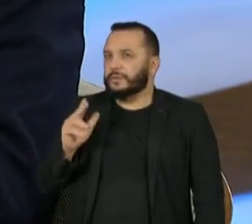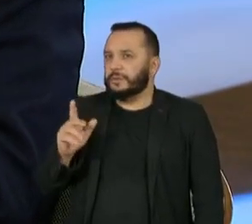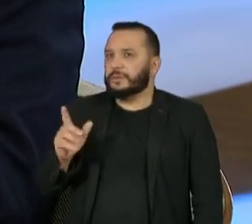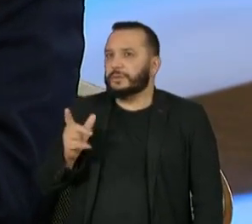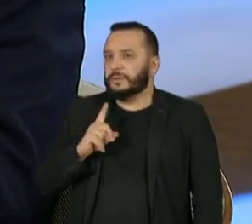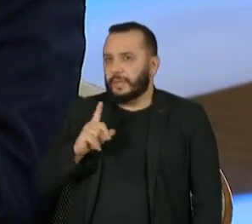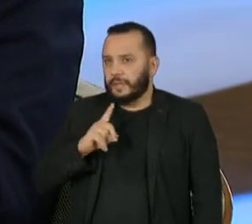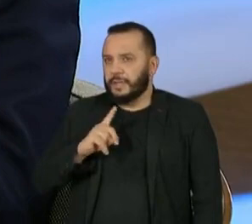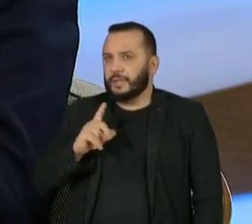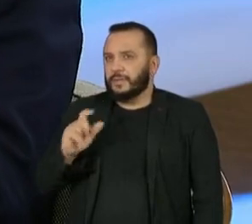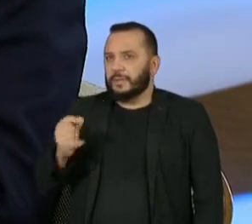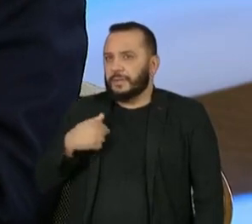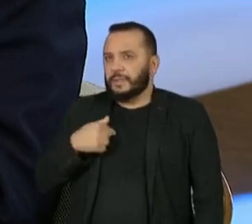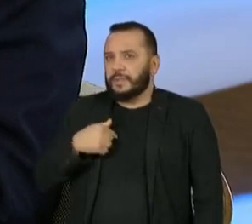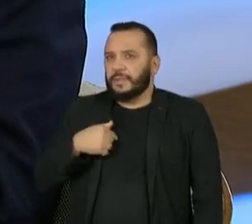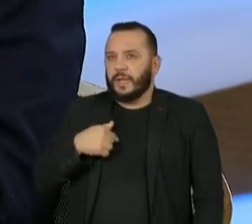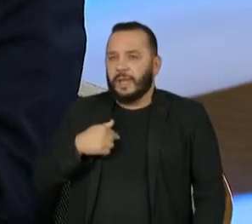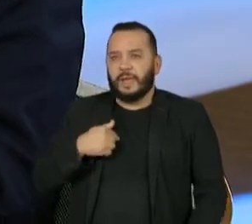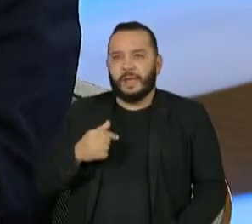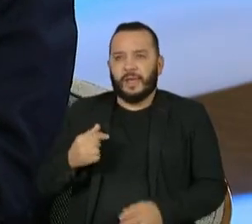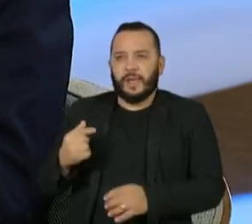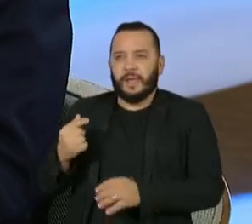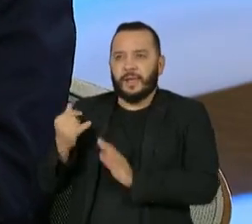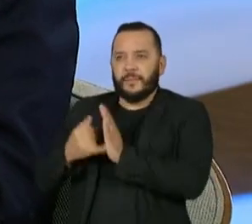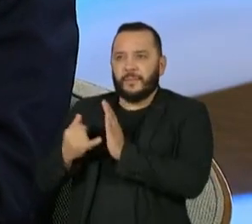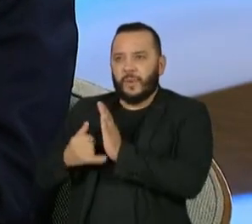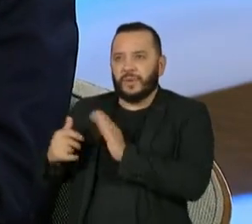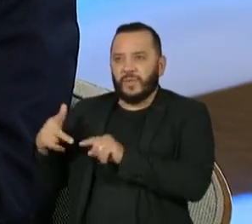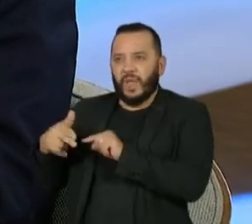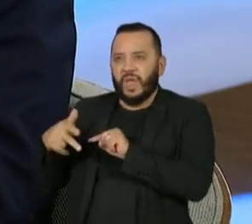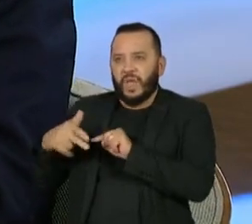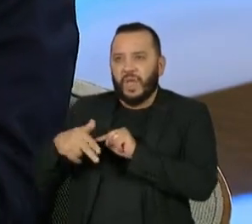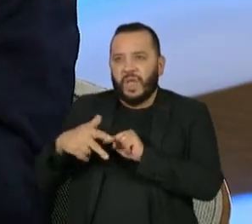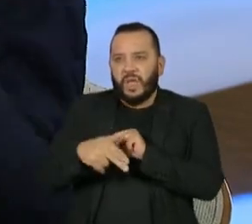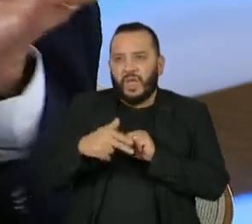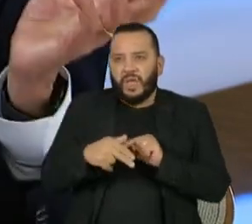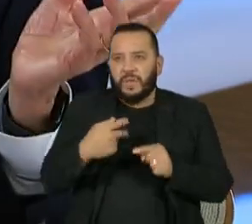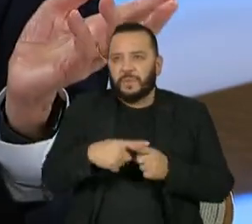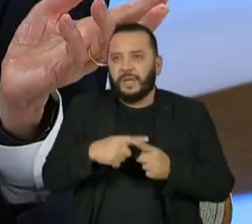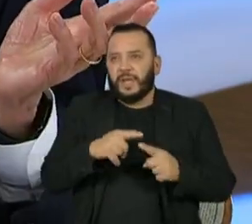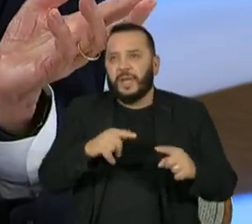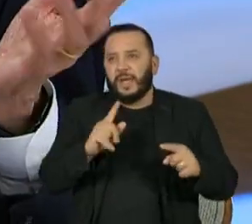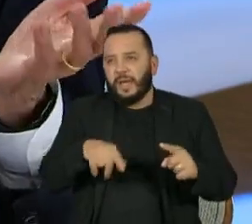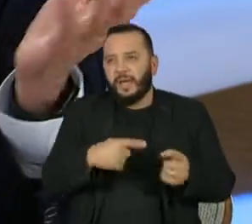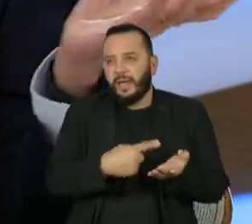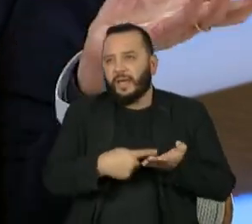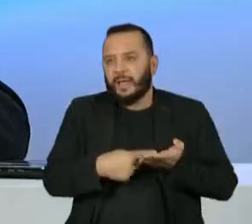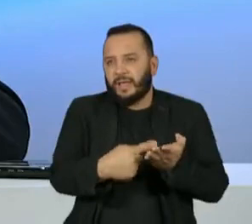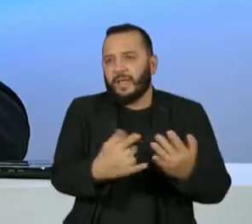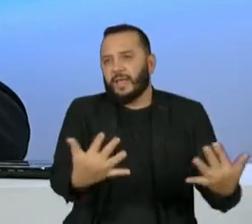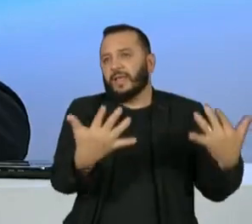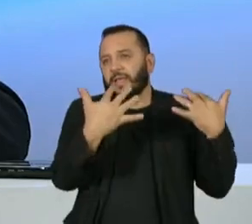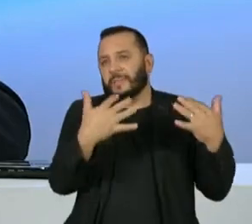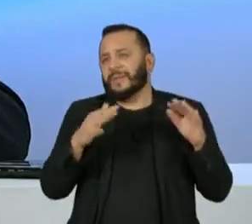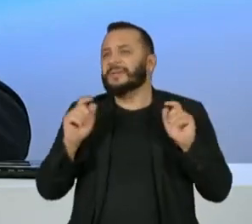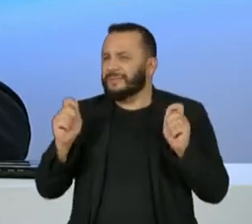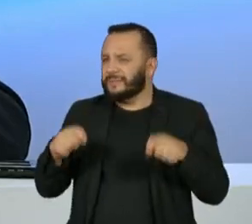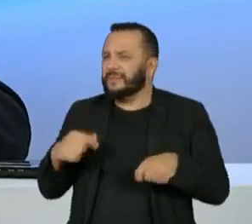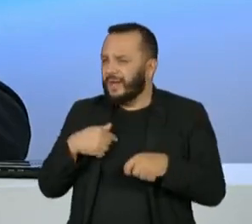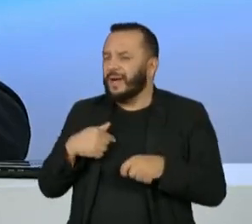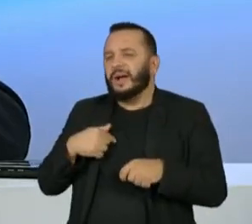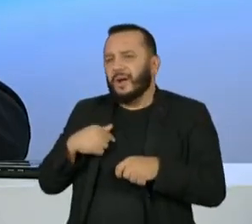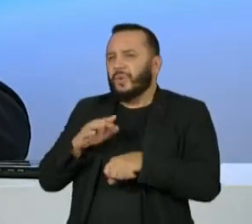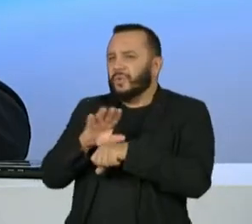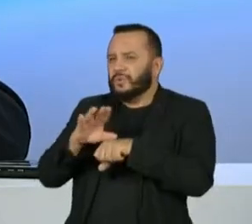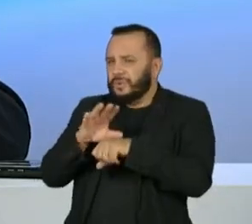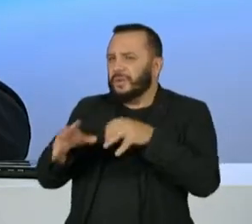movimentos populistas você pode fazer isso mesmo com emenda constitucional quantas emendas ar condicionado teve não teve uma PEC aí que foi